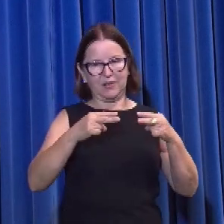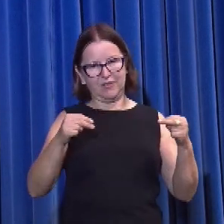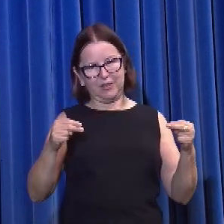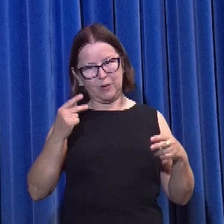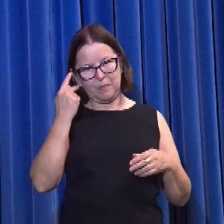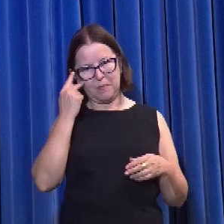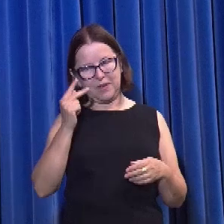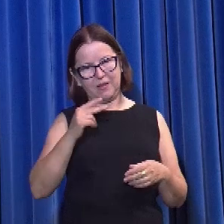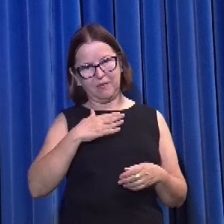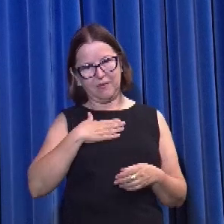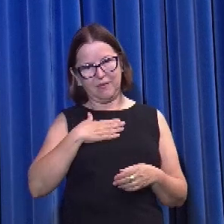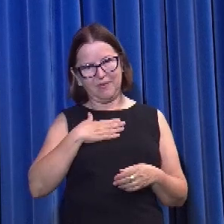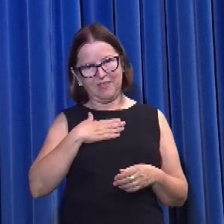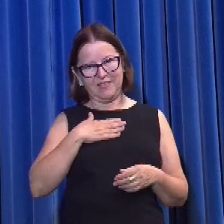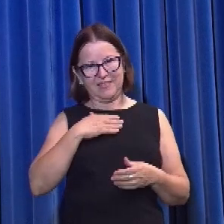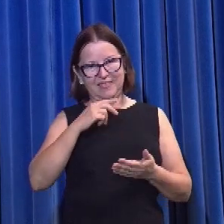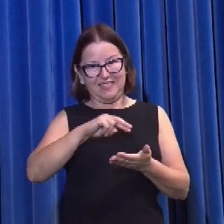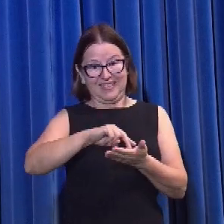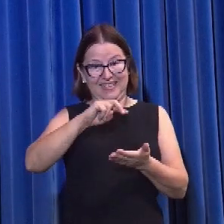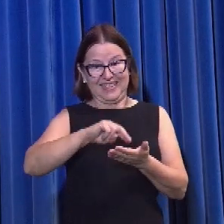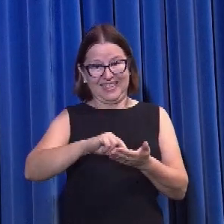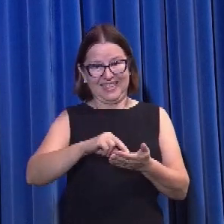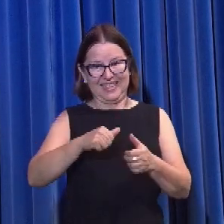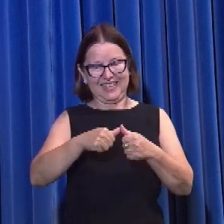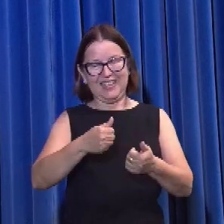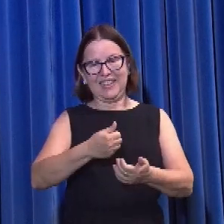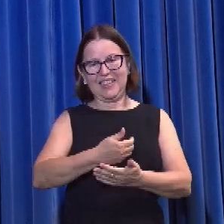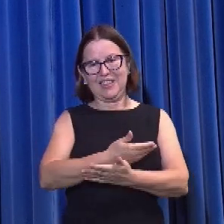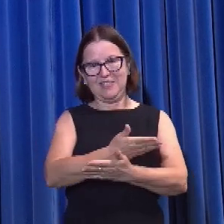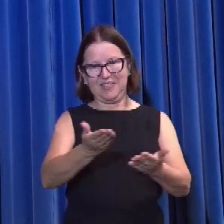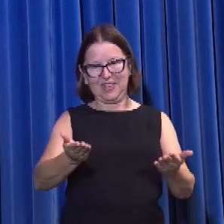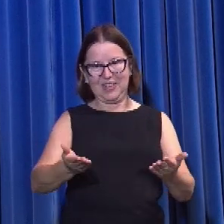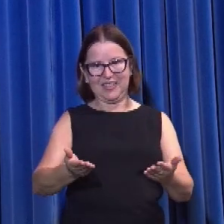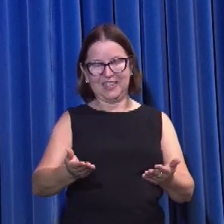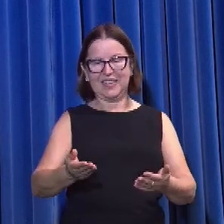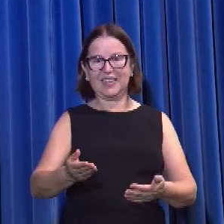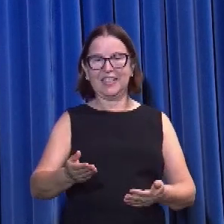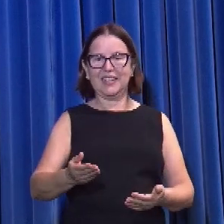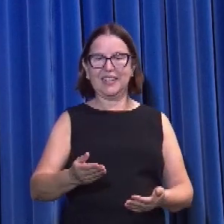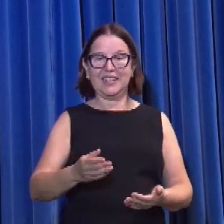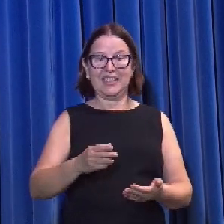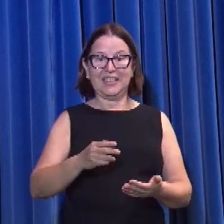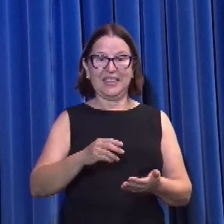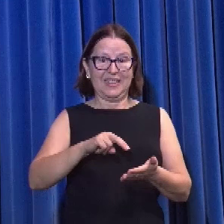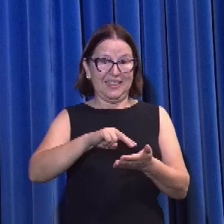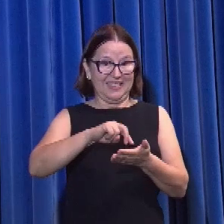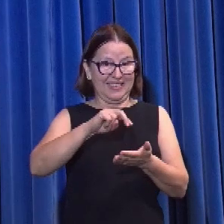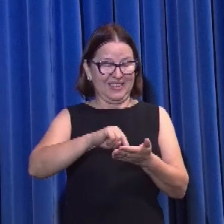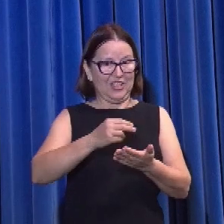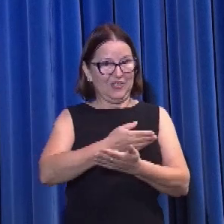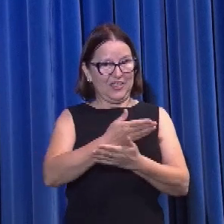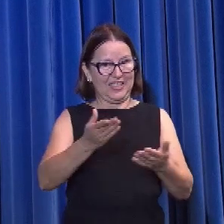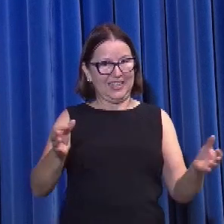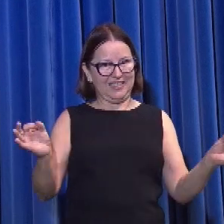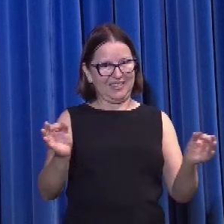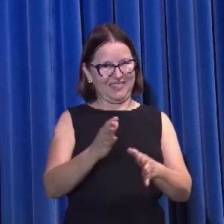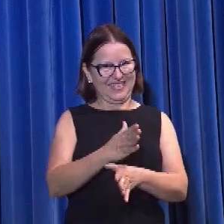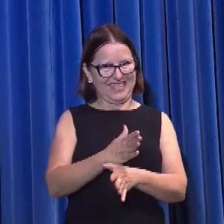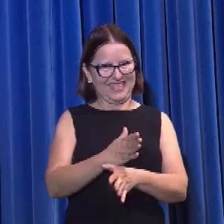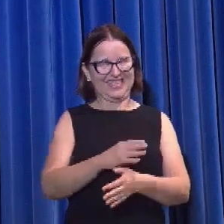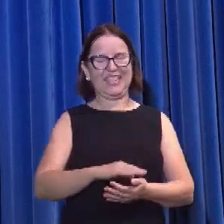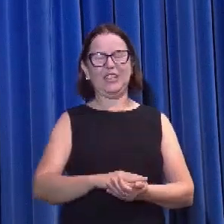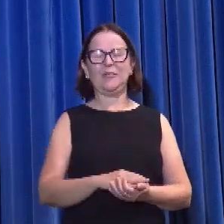para que o meu gozo esteja em vós e o vosso gozo seja completo.